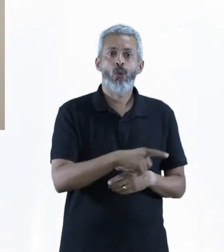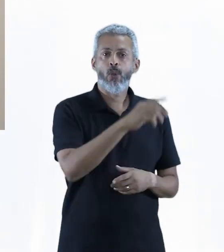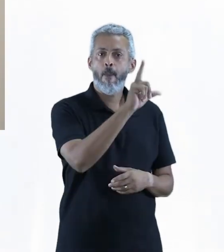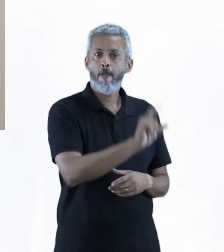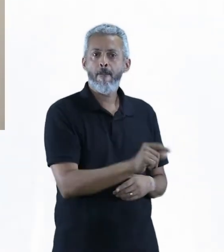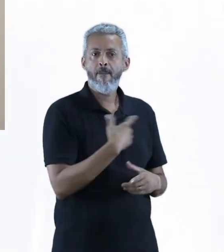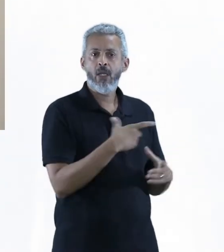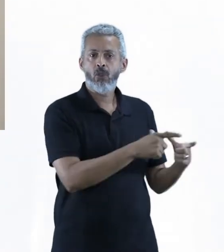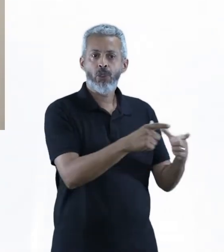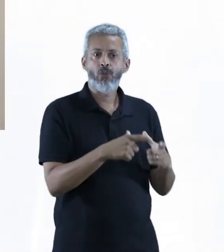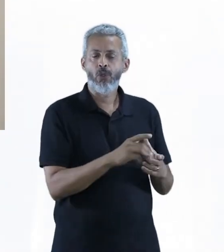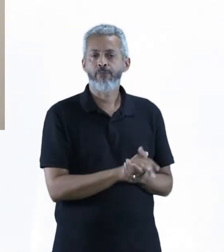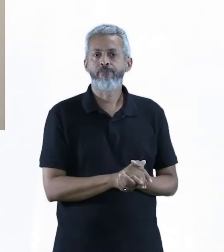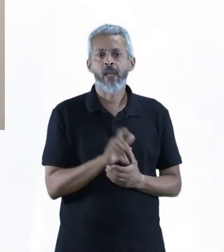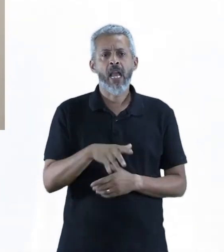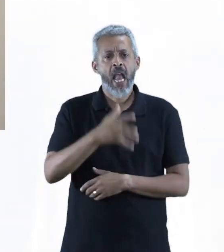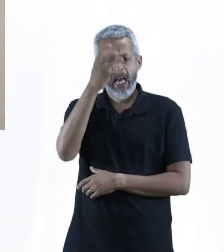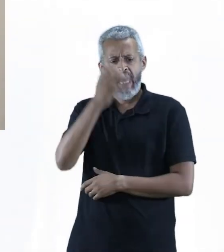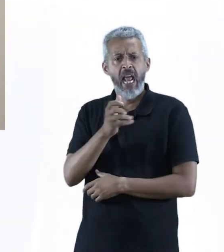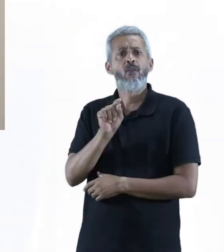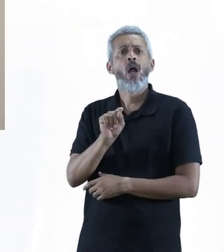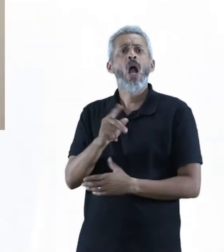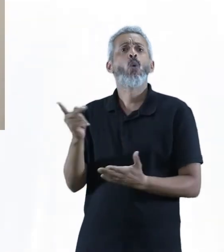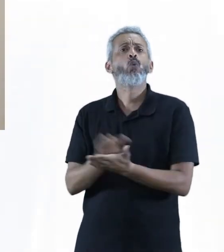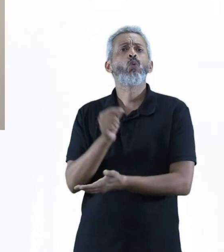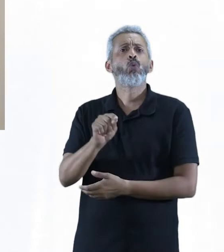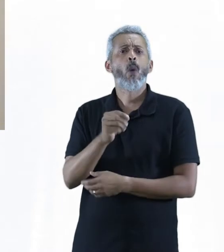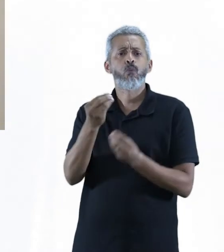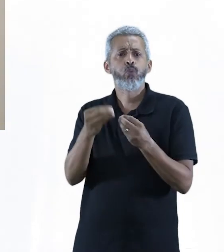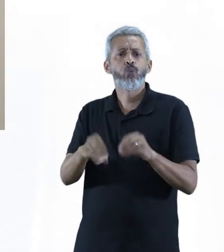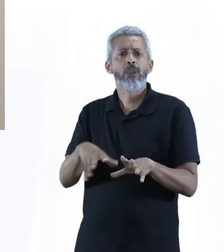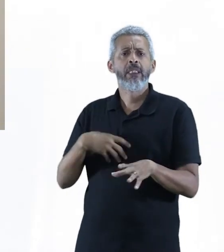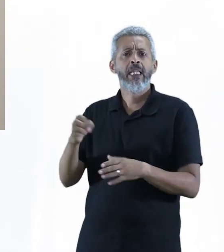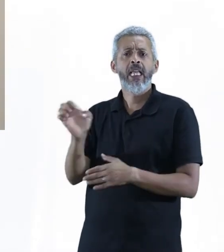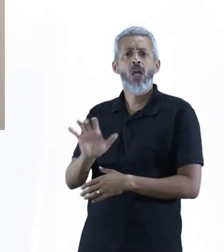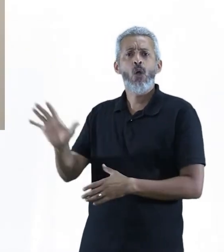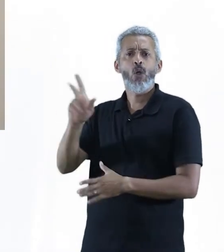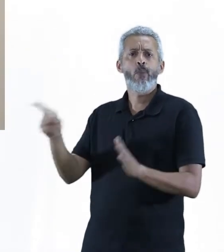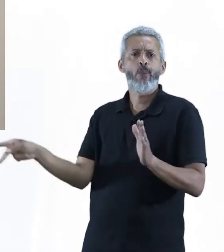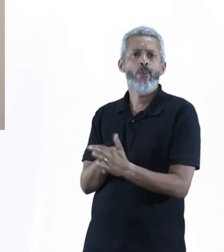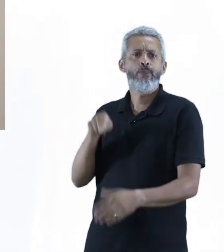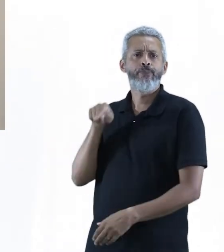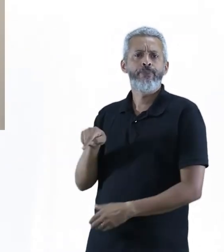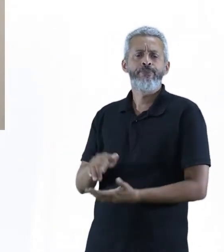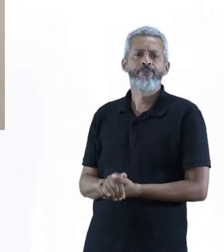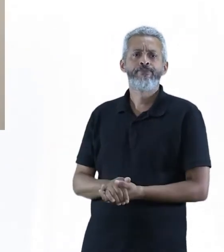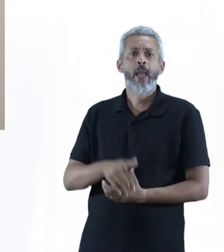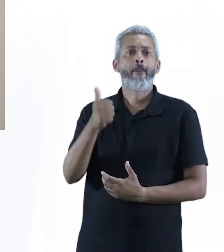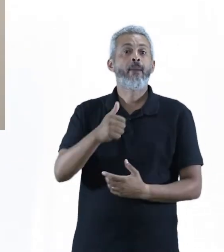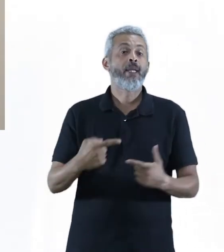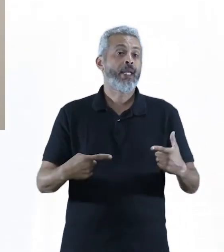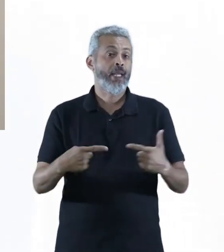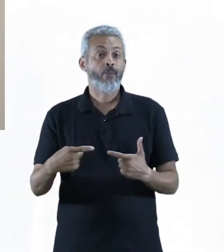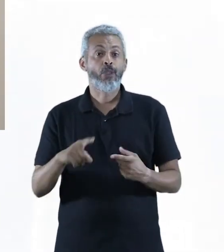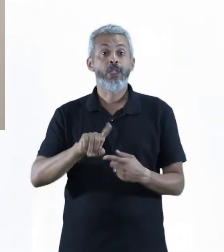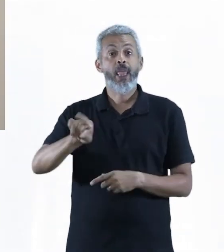Esse foi um problema gravíssimo de ser colocado e, consequentemente, causou um estrago na própria Europa.